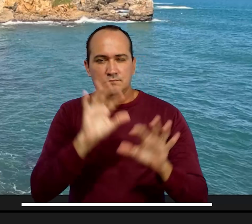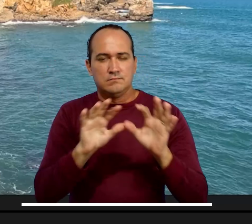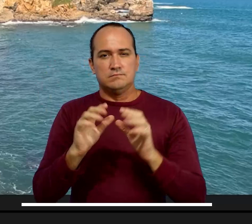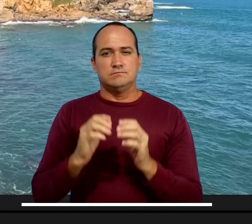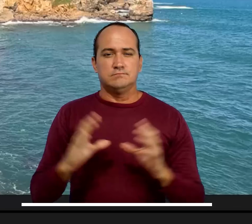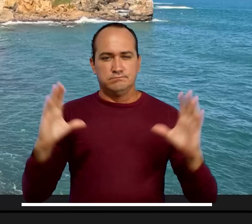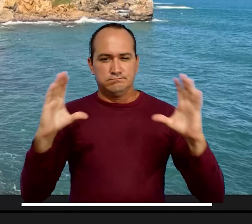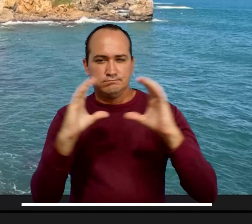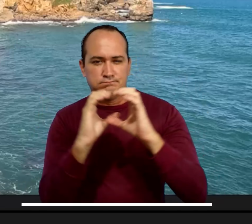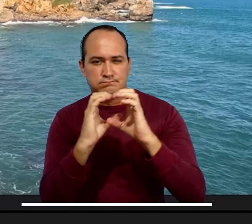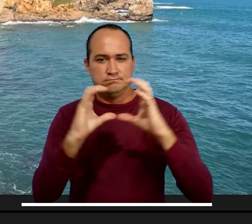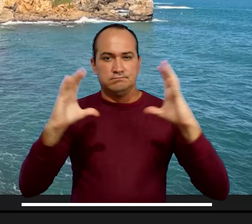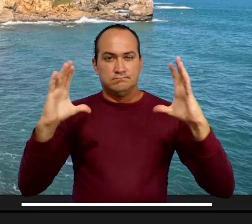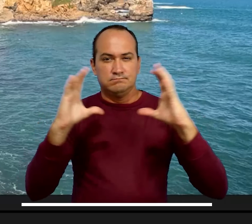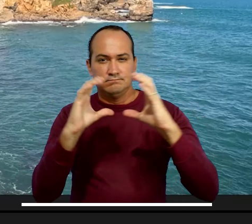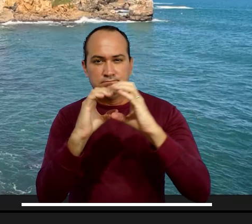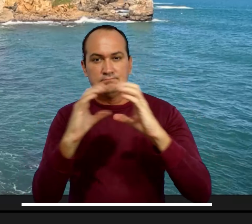de vinheta aqui.